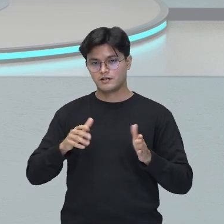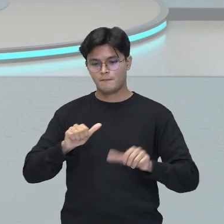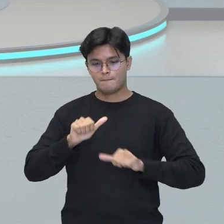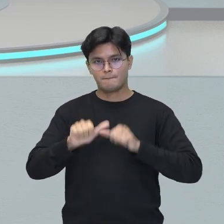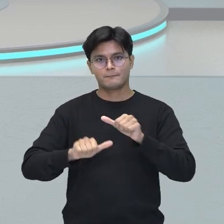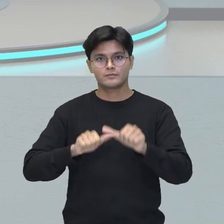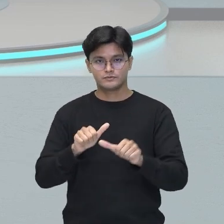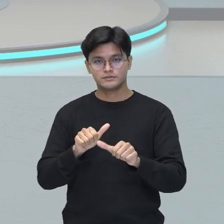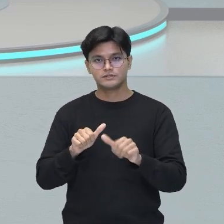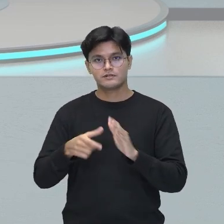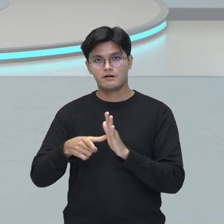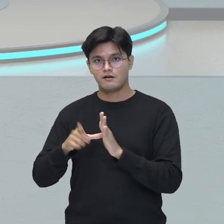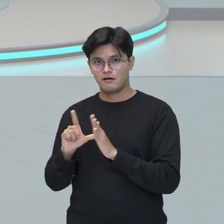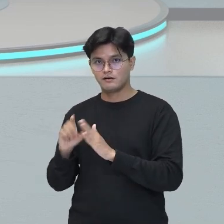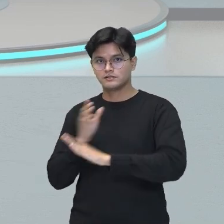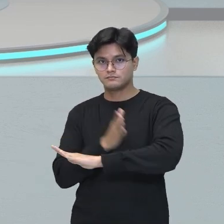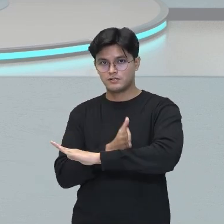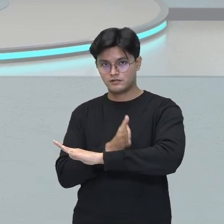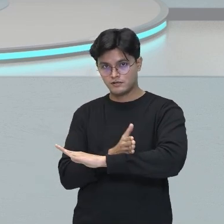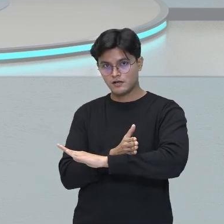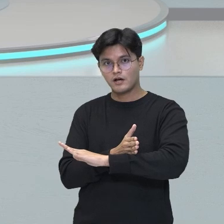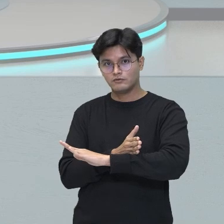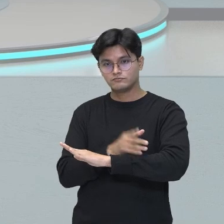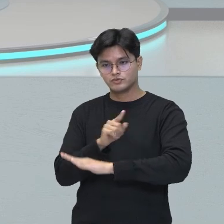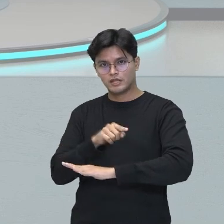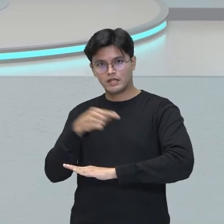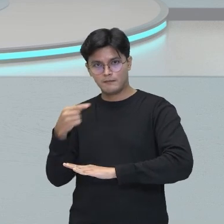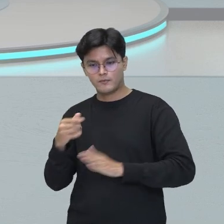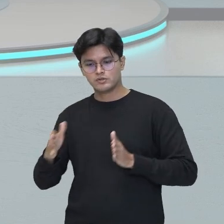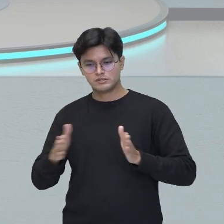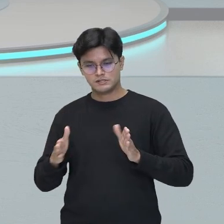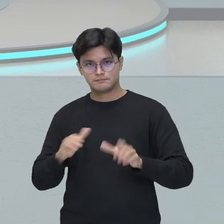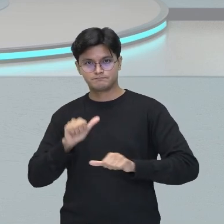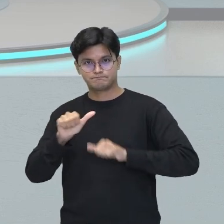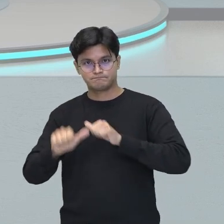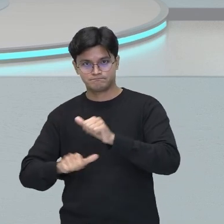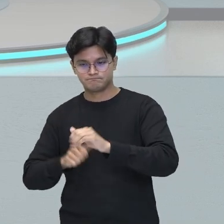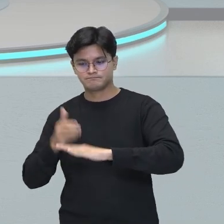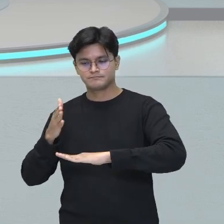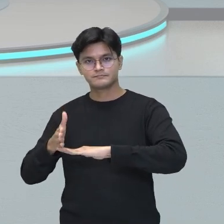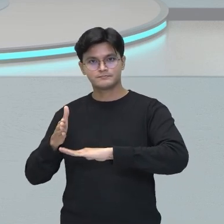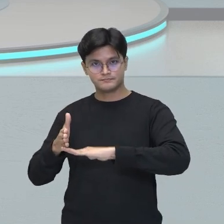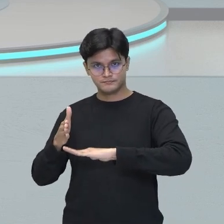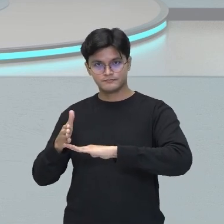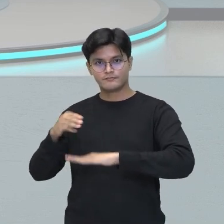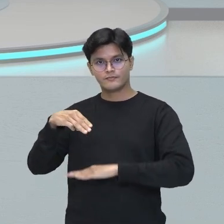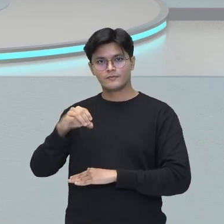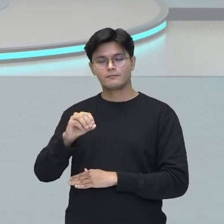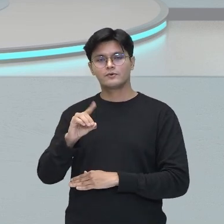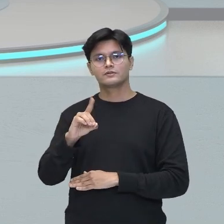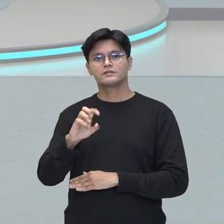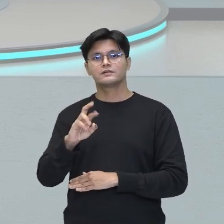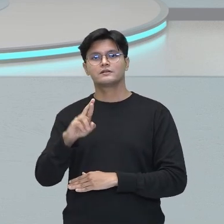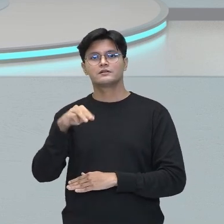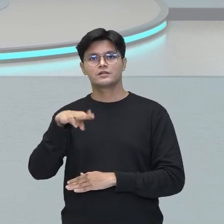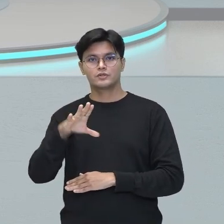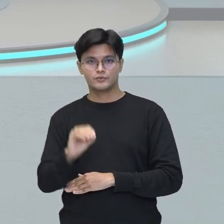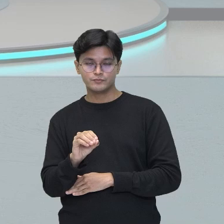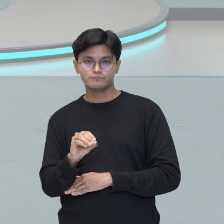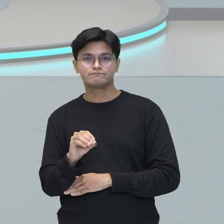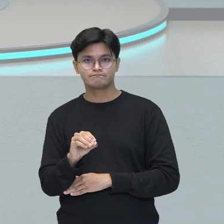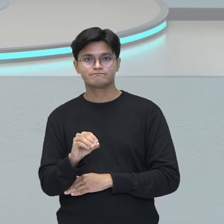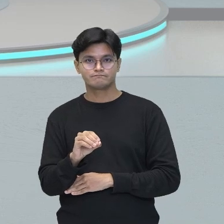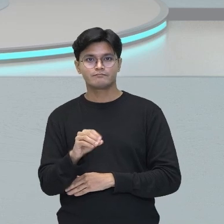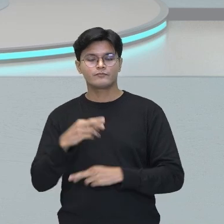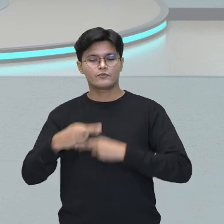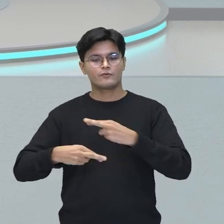anterior e o moderno Onde está situado o Renascimento é um movimento literário